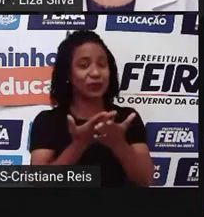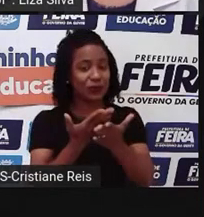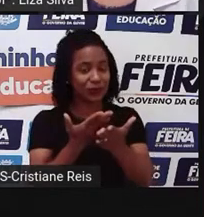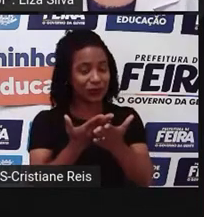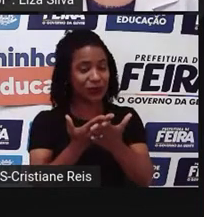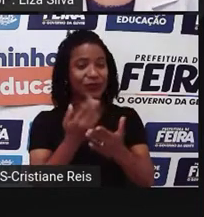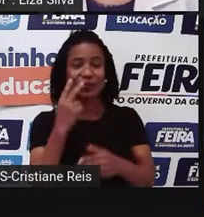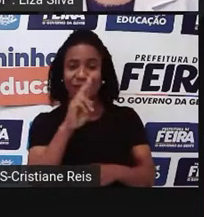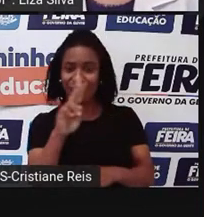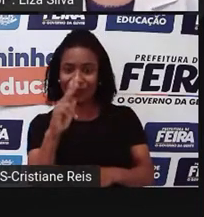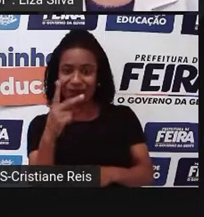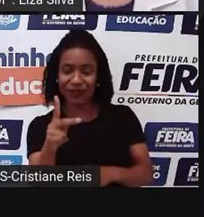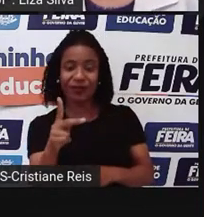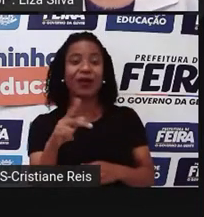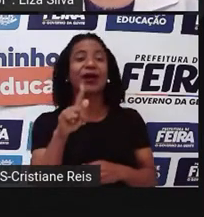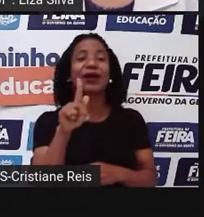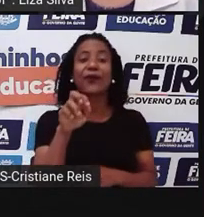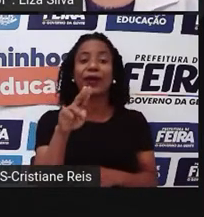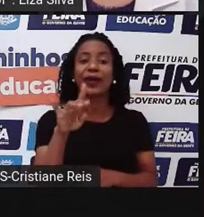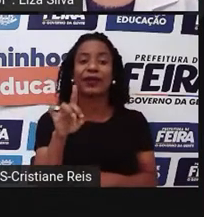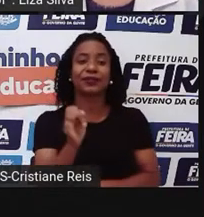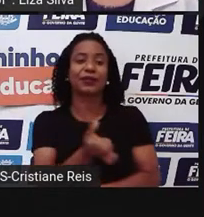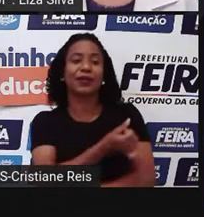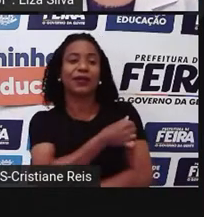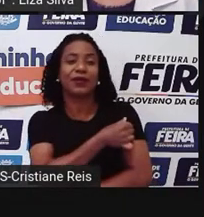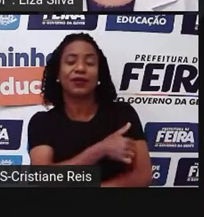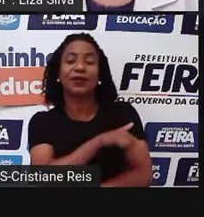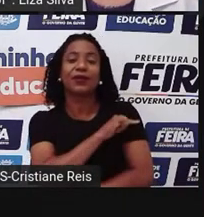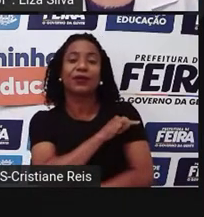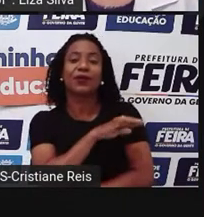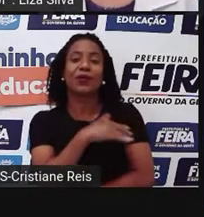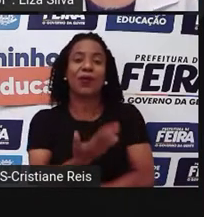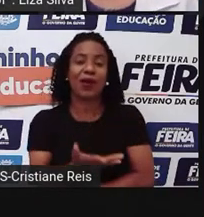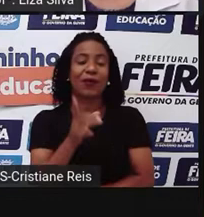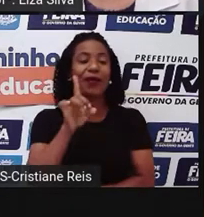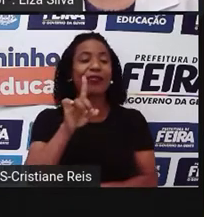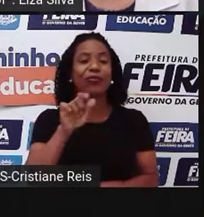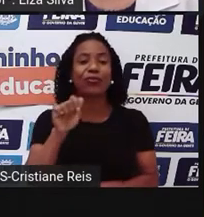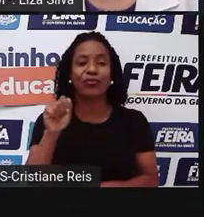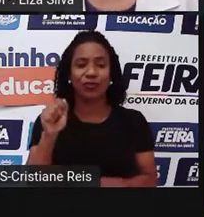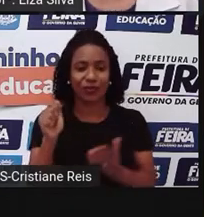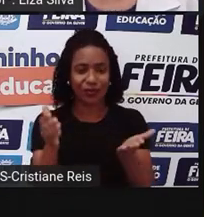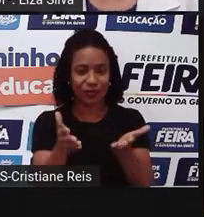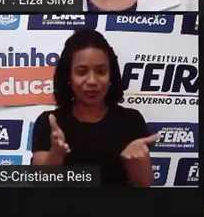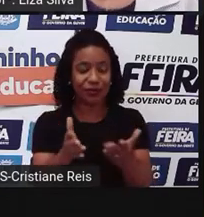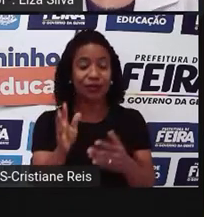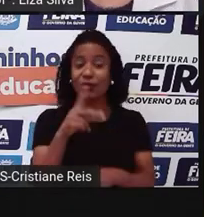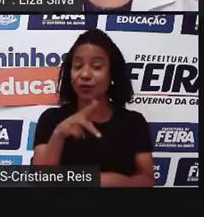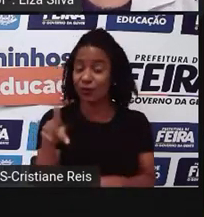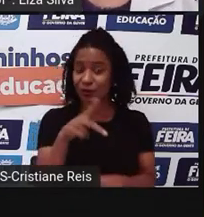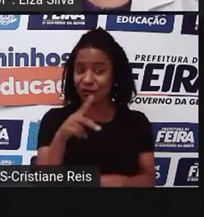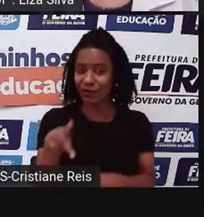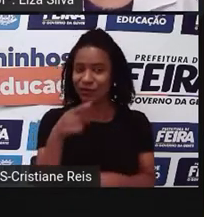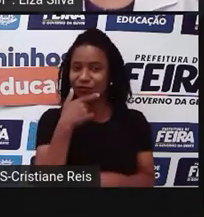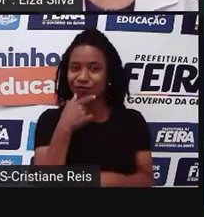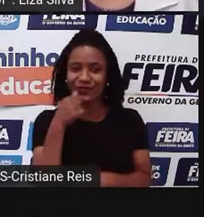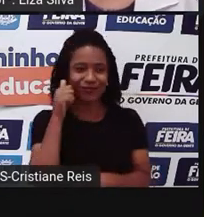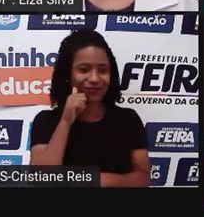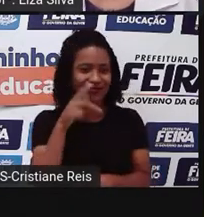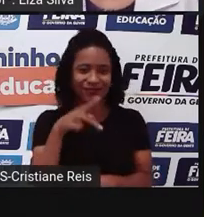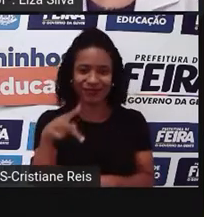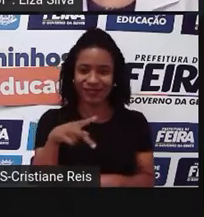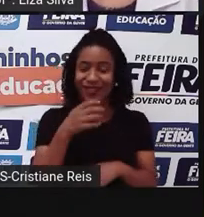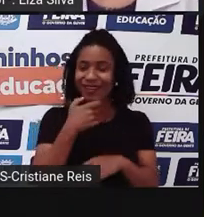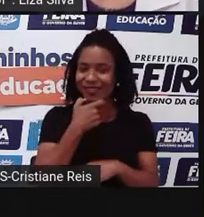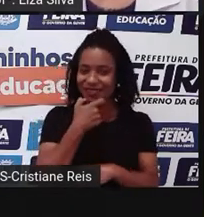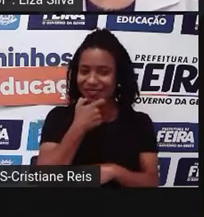você estuda, date, a data de nossa aula de hoje, and teacher, o nome do seu professor ou sua professora de inglês.